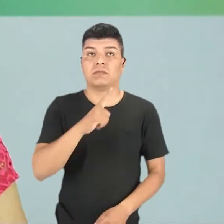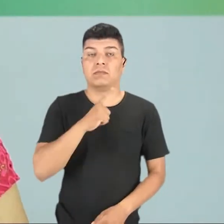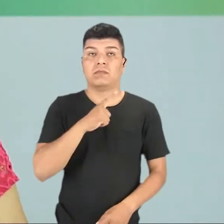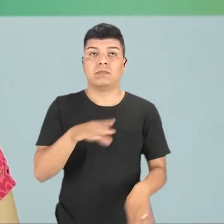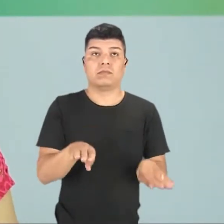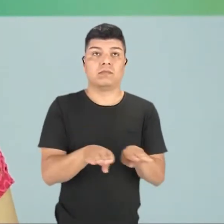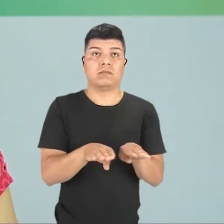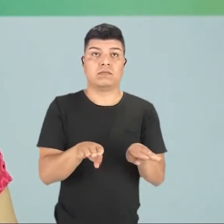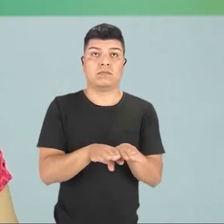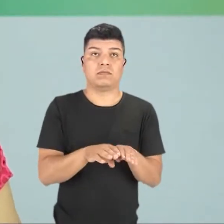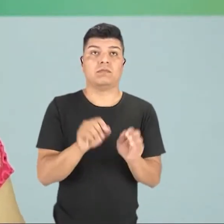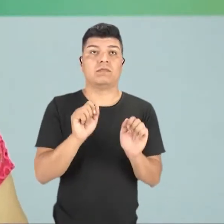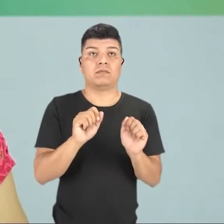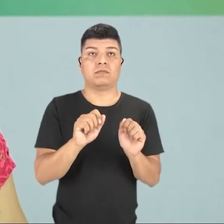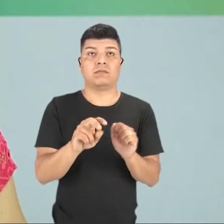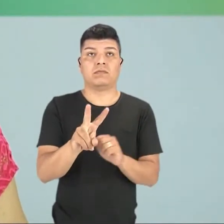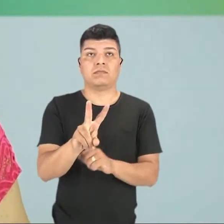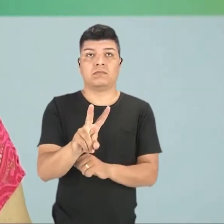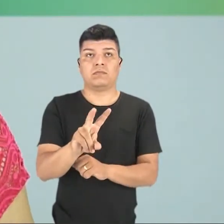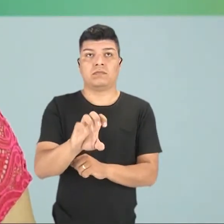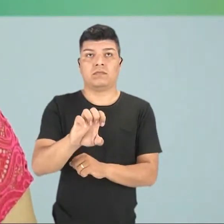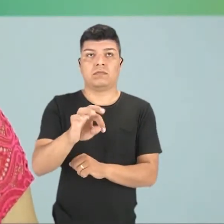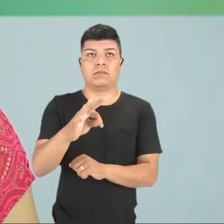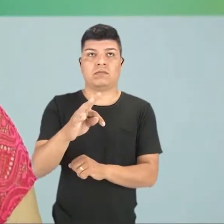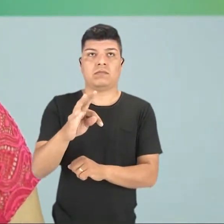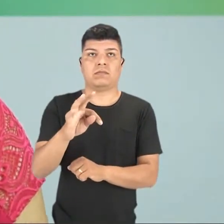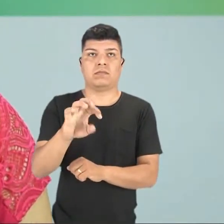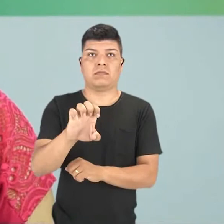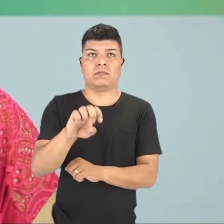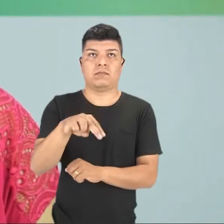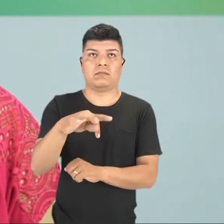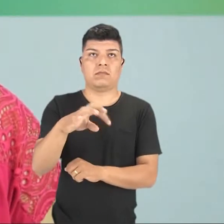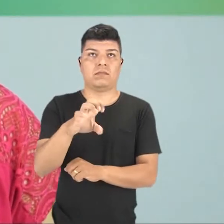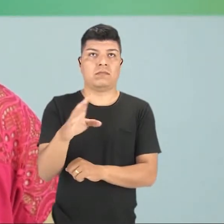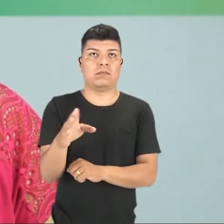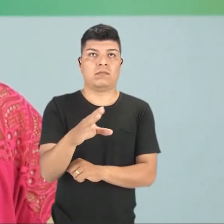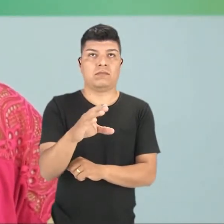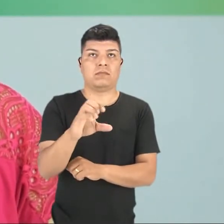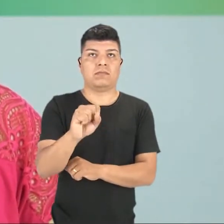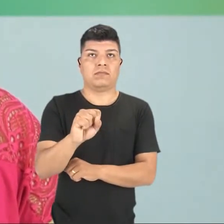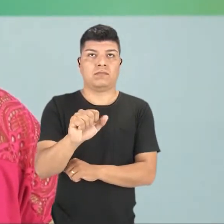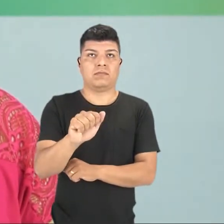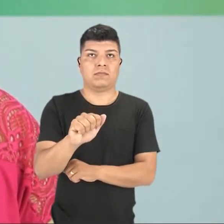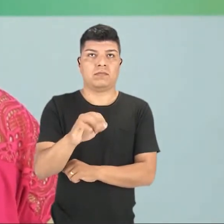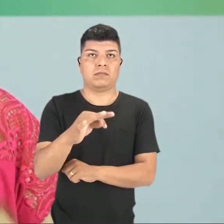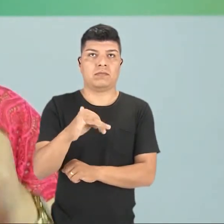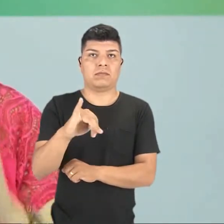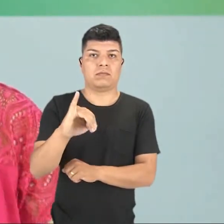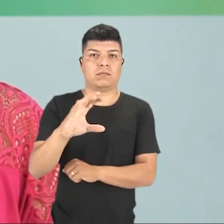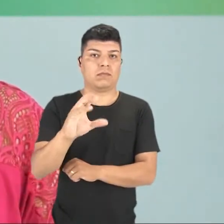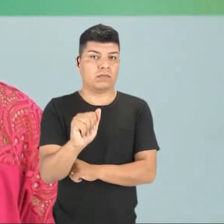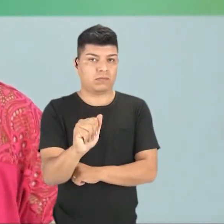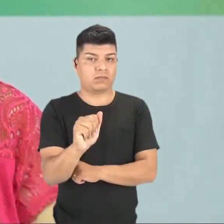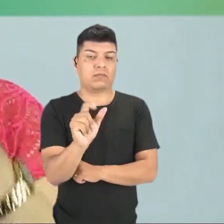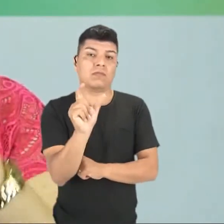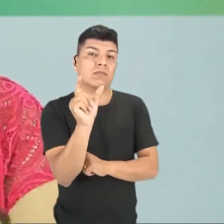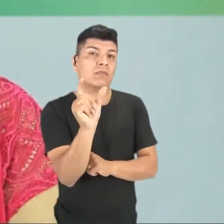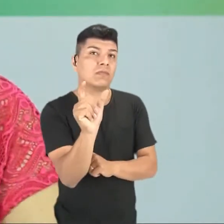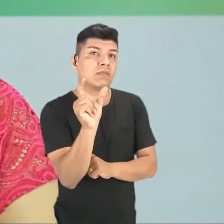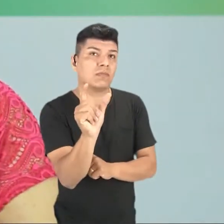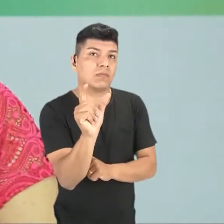vertente satírica. E o que significa a sátira? A sátira é a